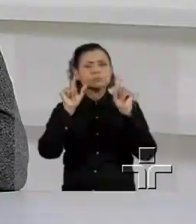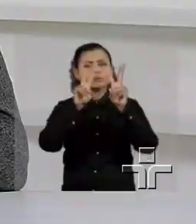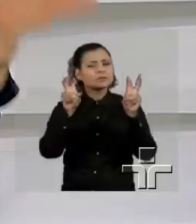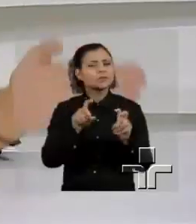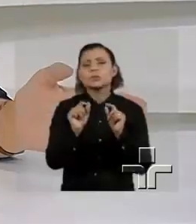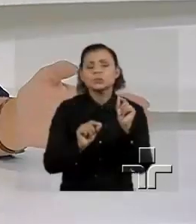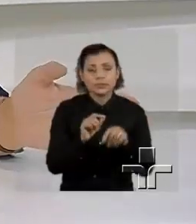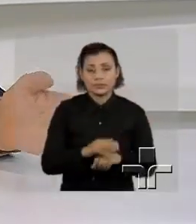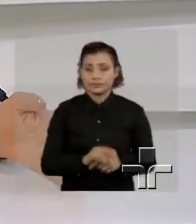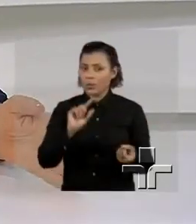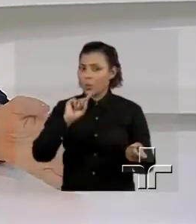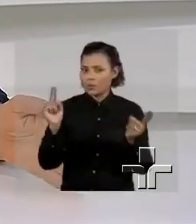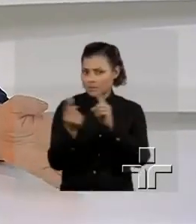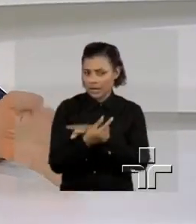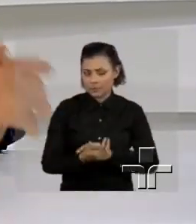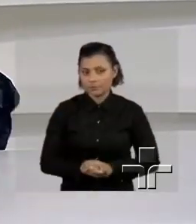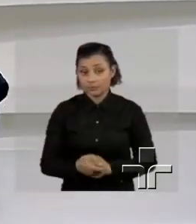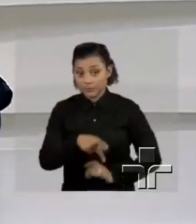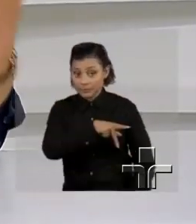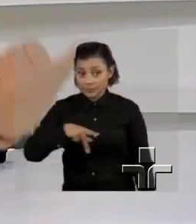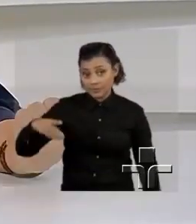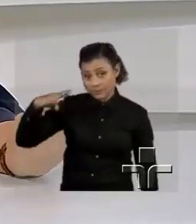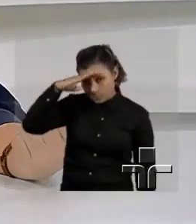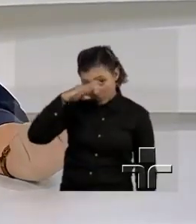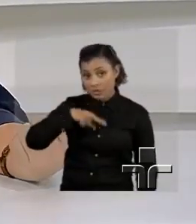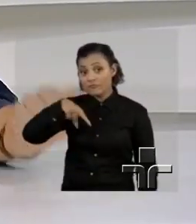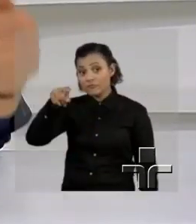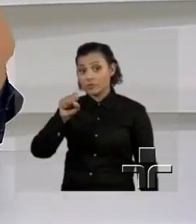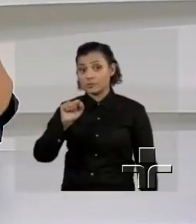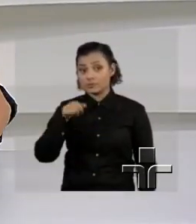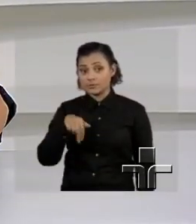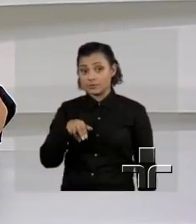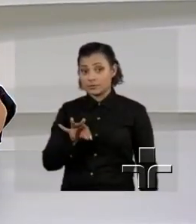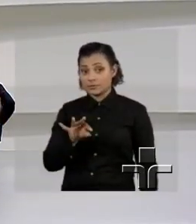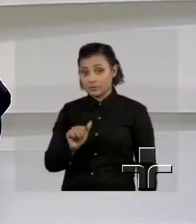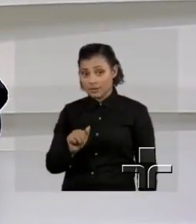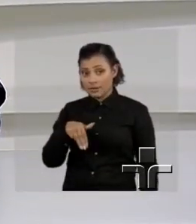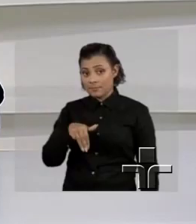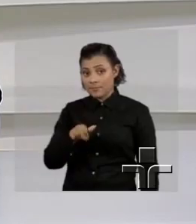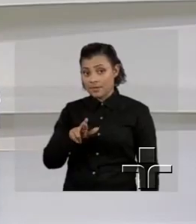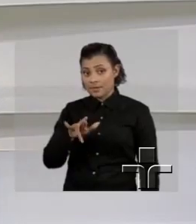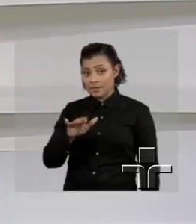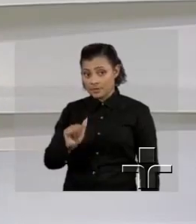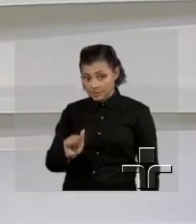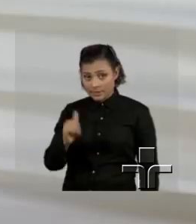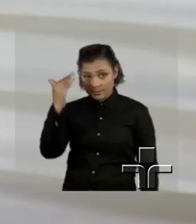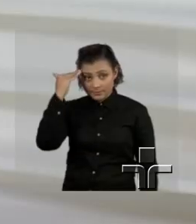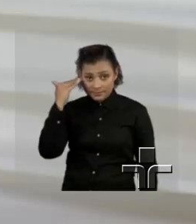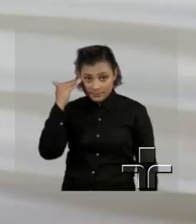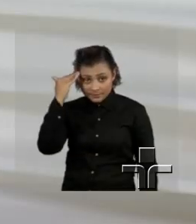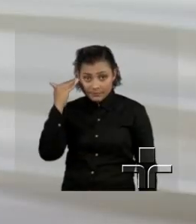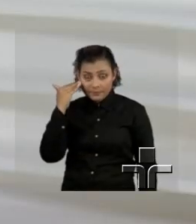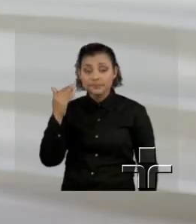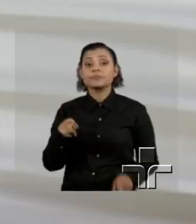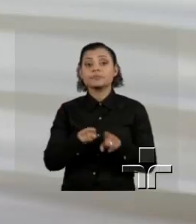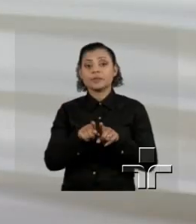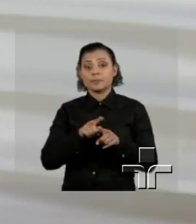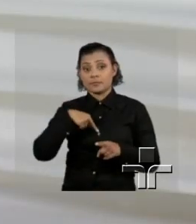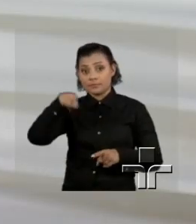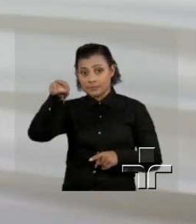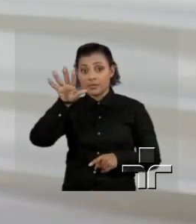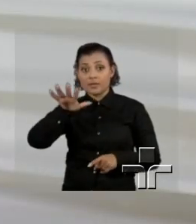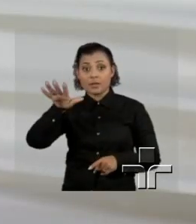que o Exército e as Forças Armadas deviam ser o grande mudo da política nacional.